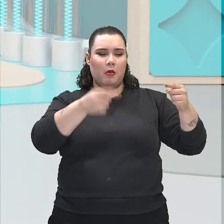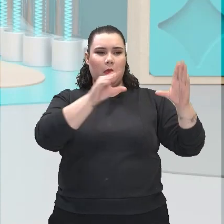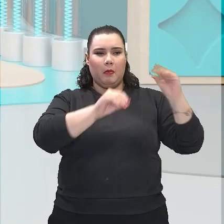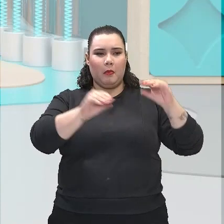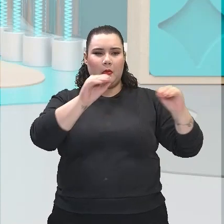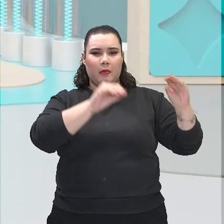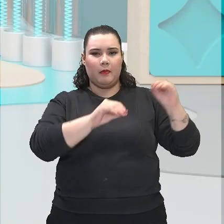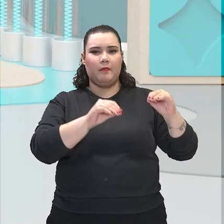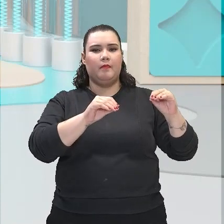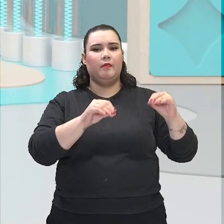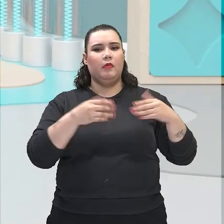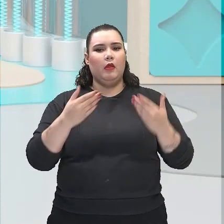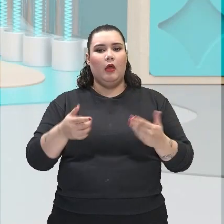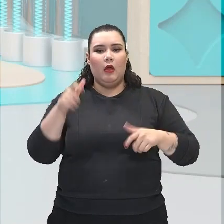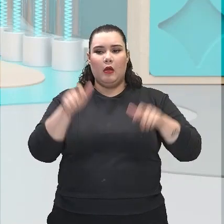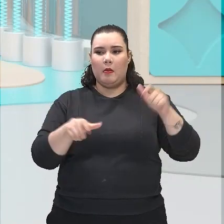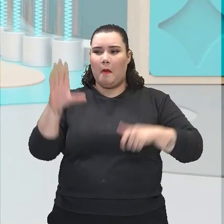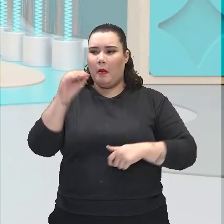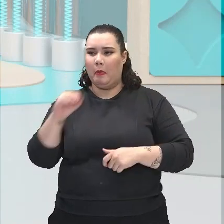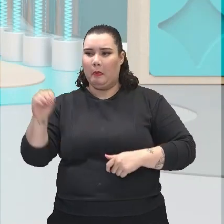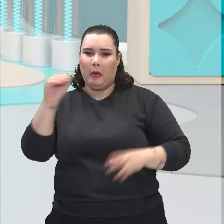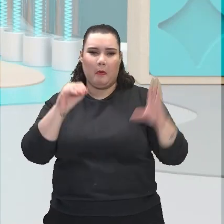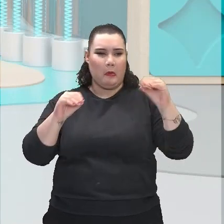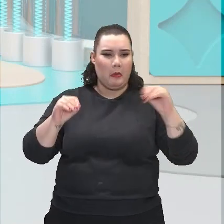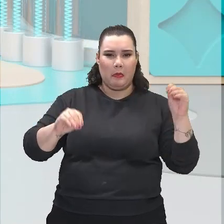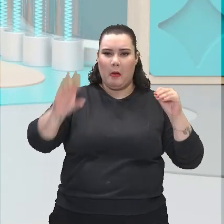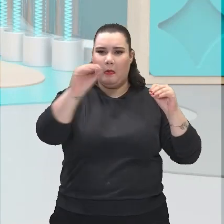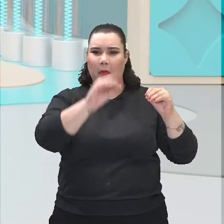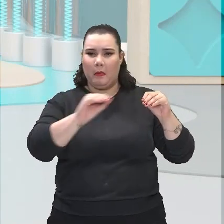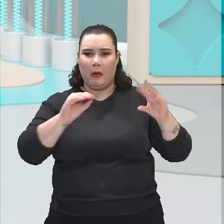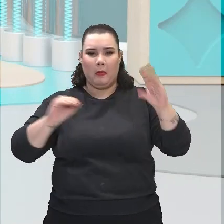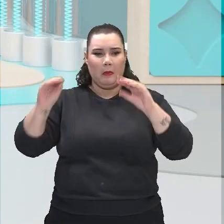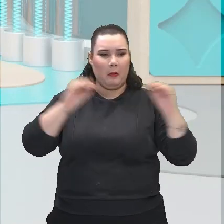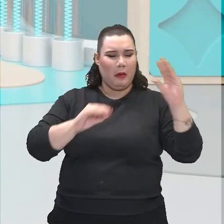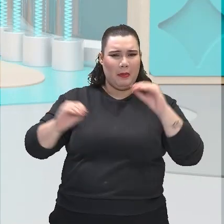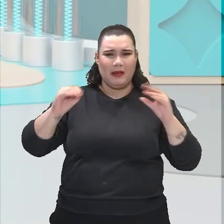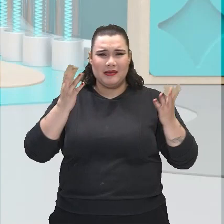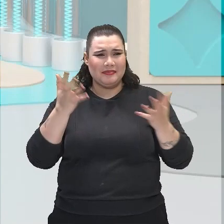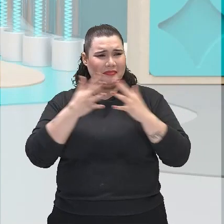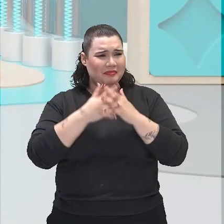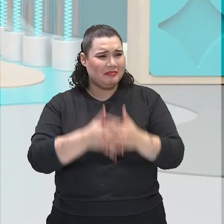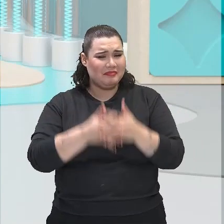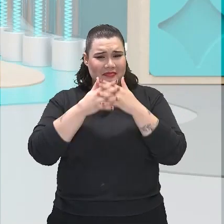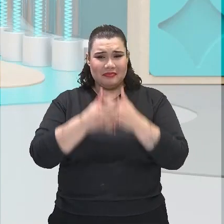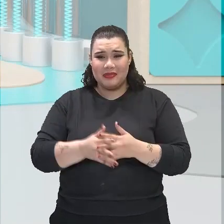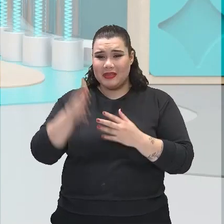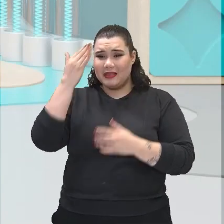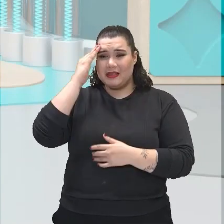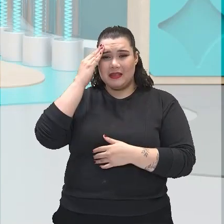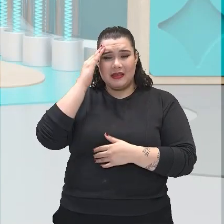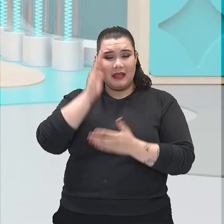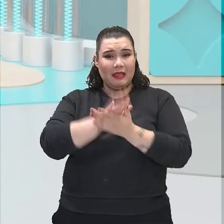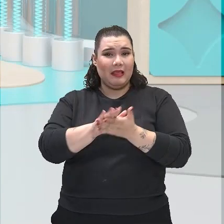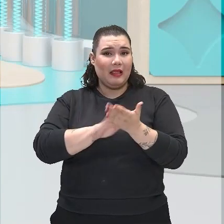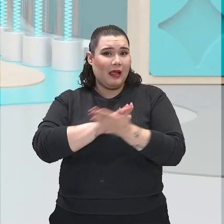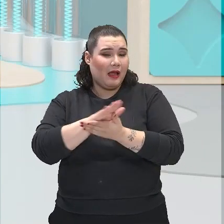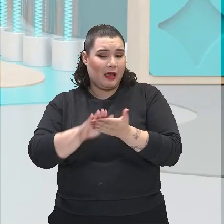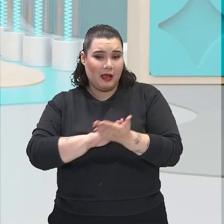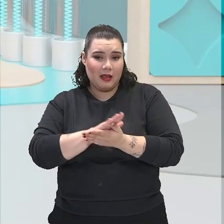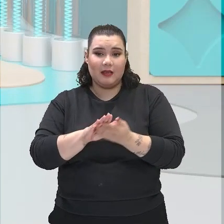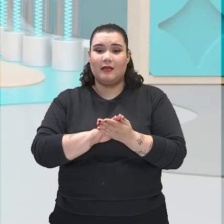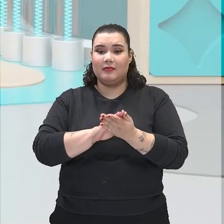e as pessoas, os participantes falando ao mesmo tempo. Fica incompreensível, ou seja, você não consegue compreender o que o outro está